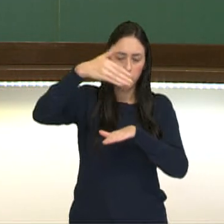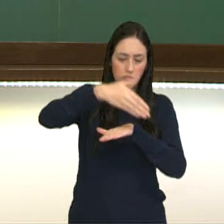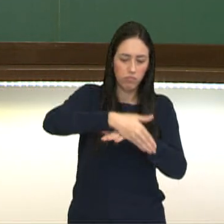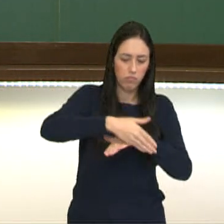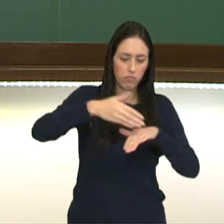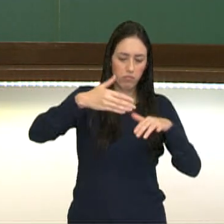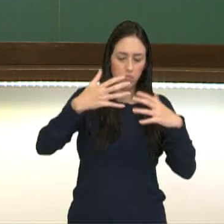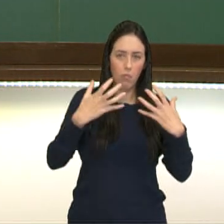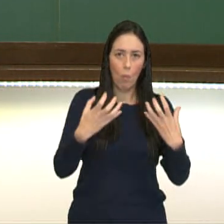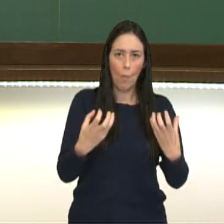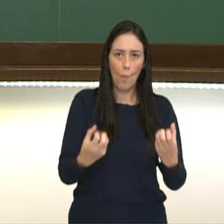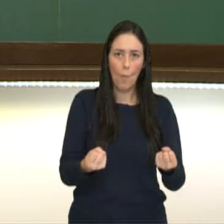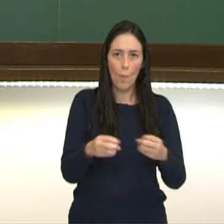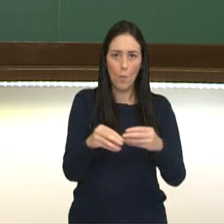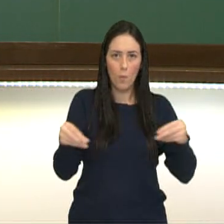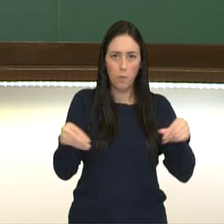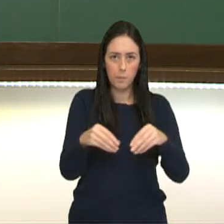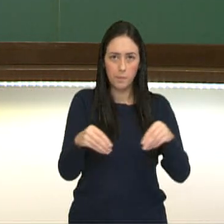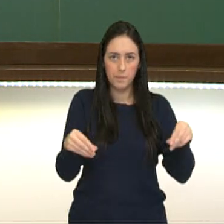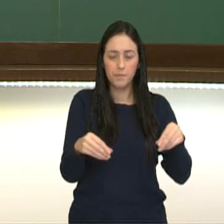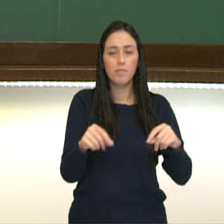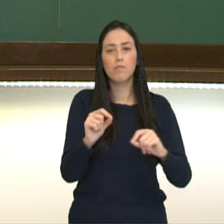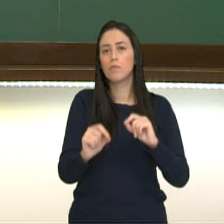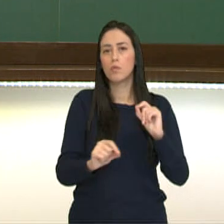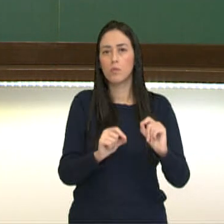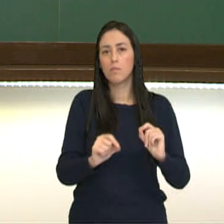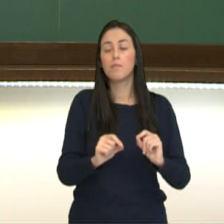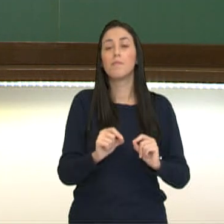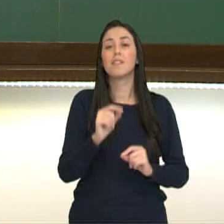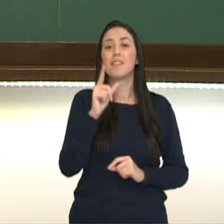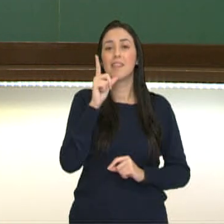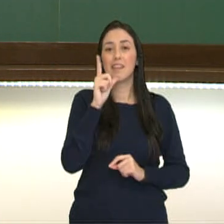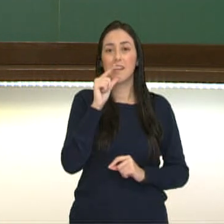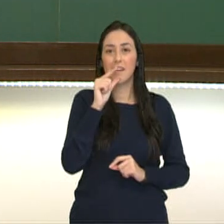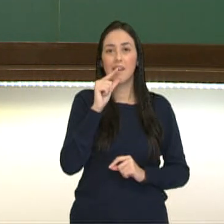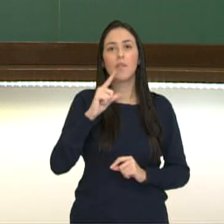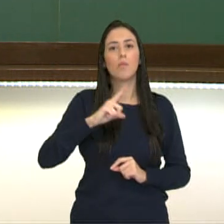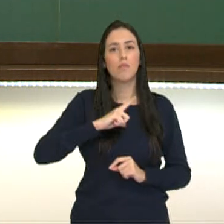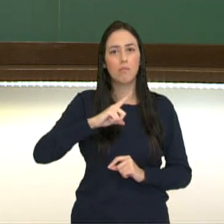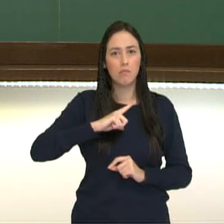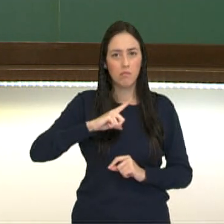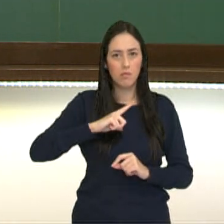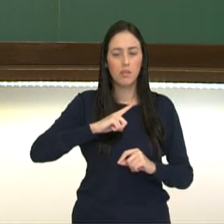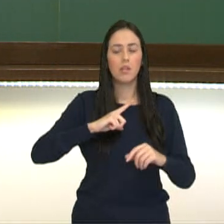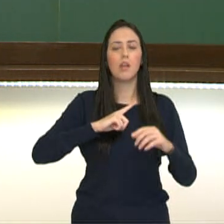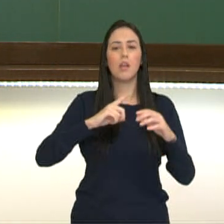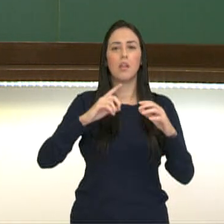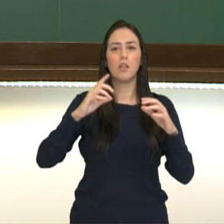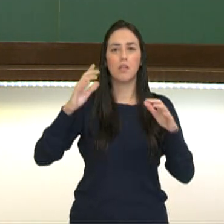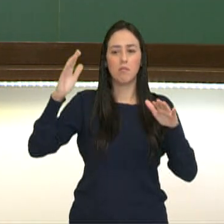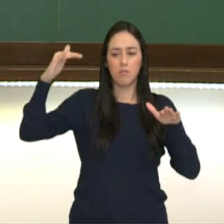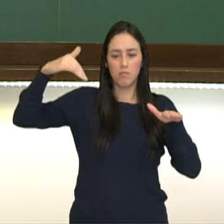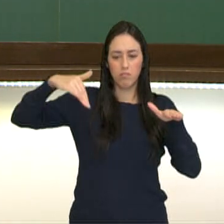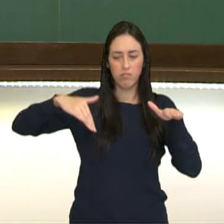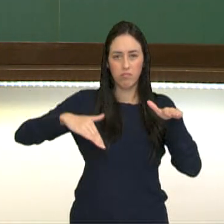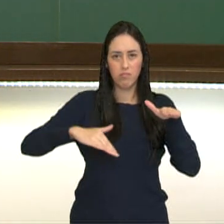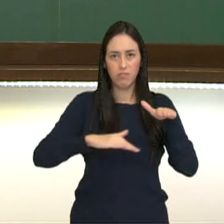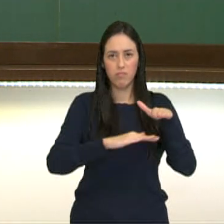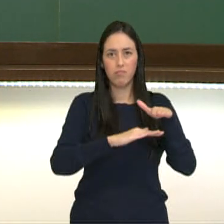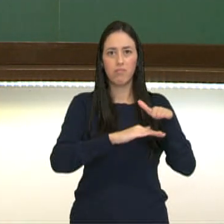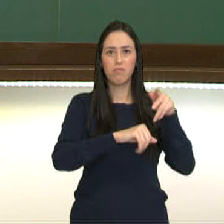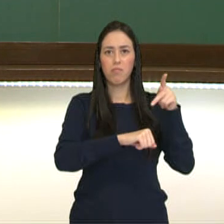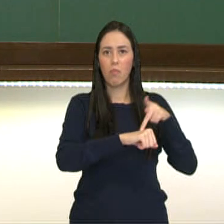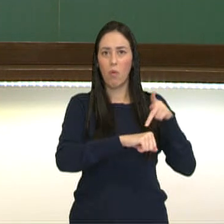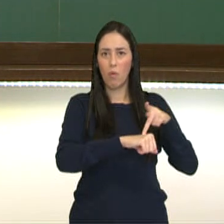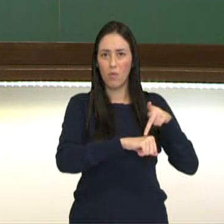vai infiltrando no solo e atinge essas rochas, a água vai se alojando nesses pequenos poros dessas rochas. E essas